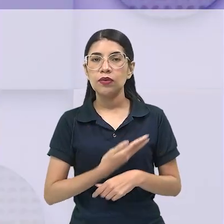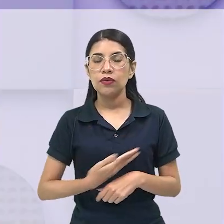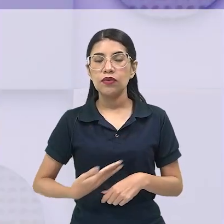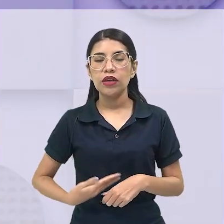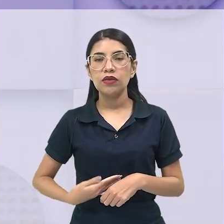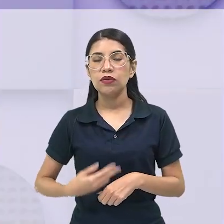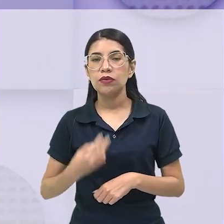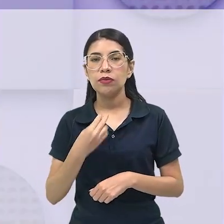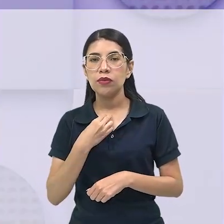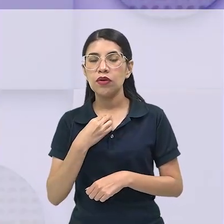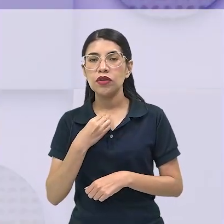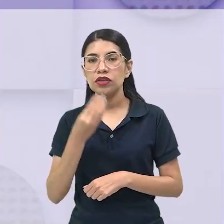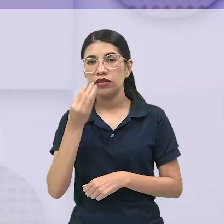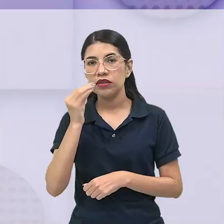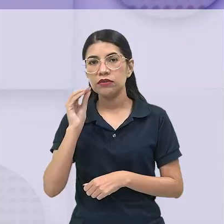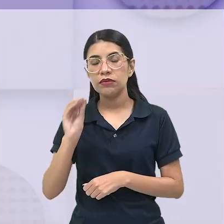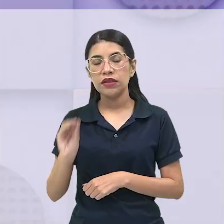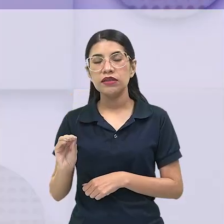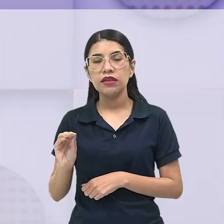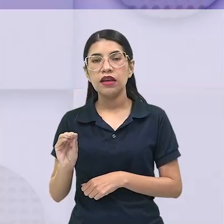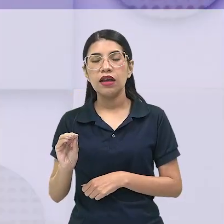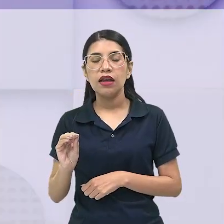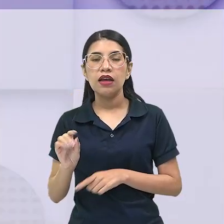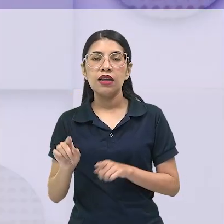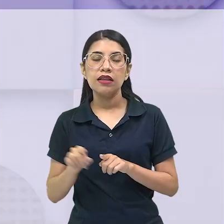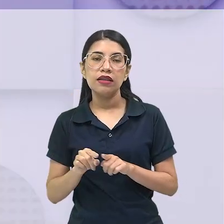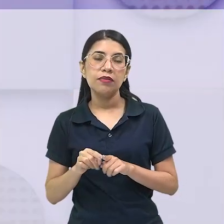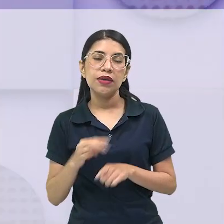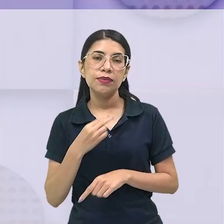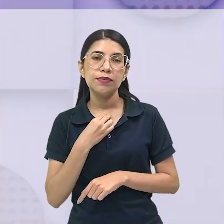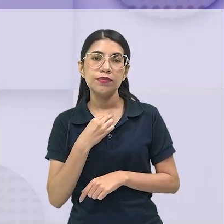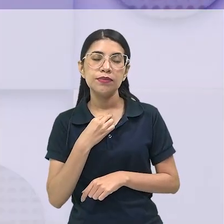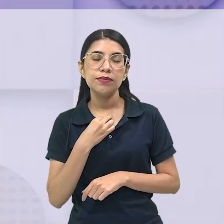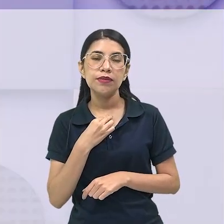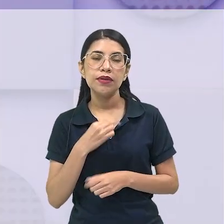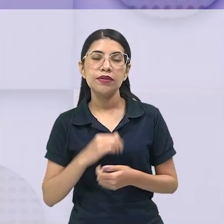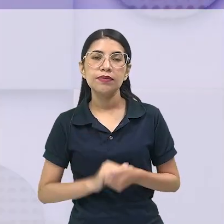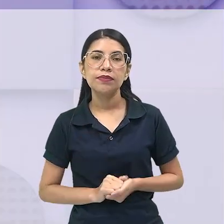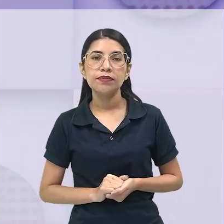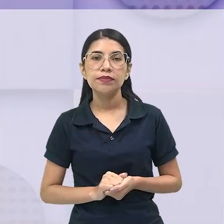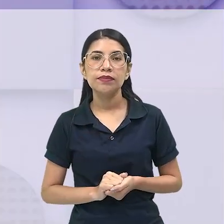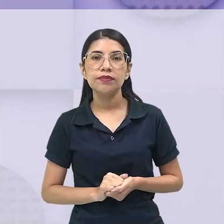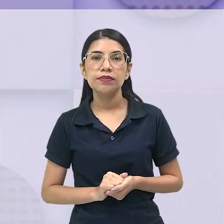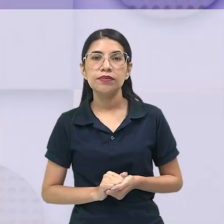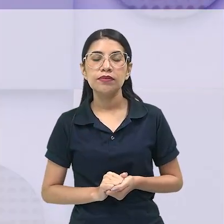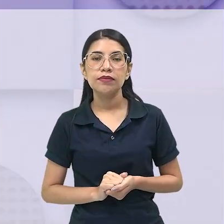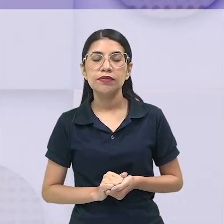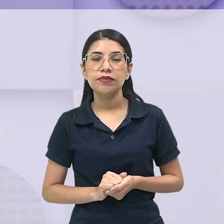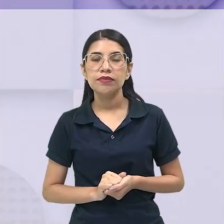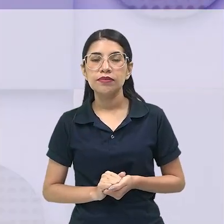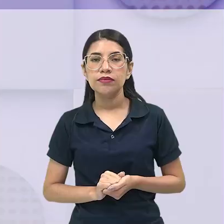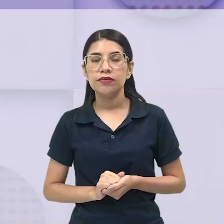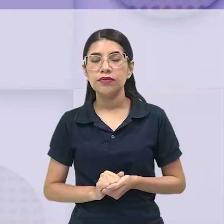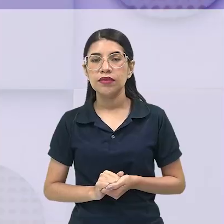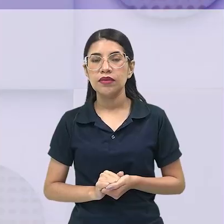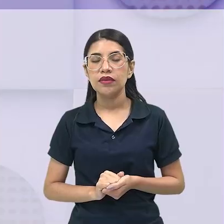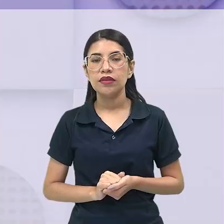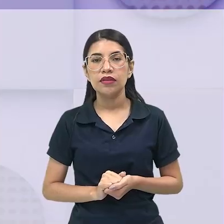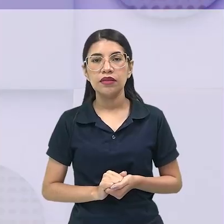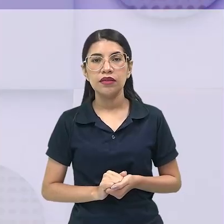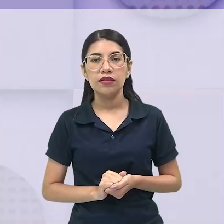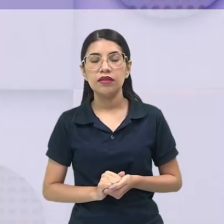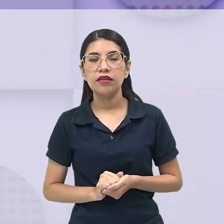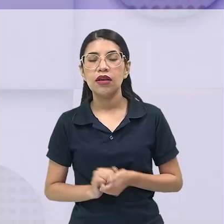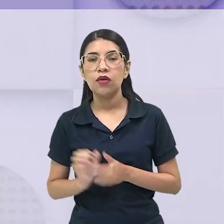deve menosprezar ou, como é que eu posso falar? Nem menosprezar algum grupo